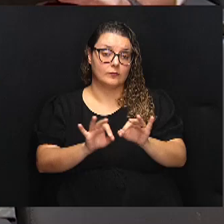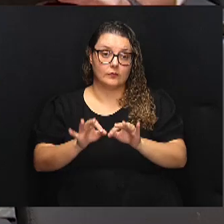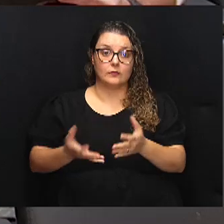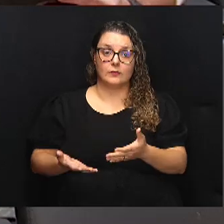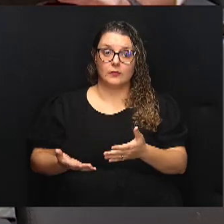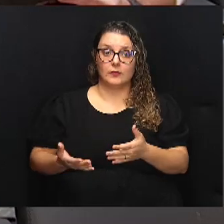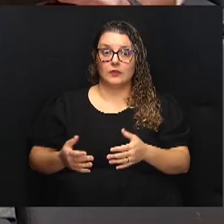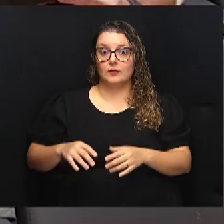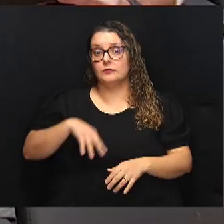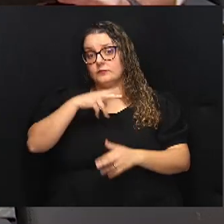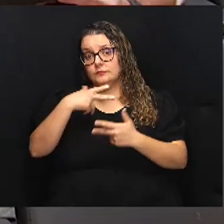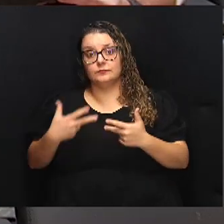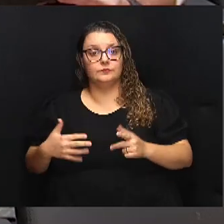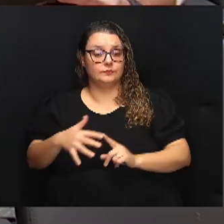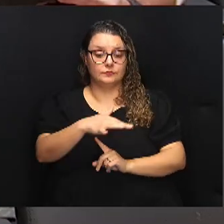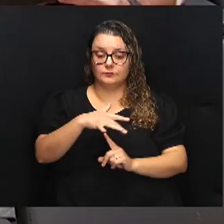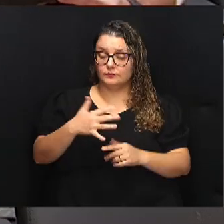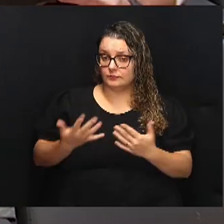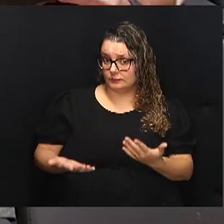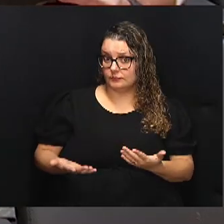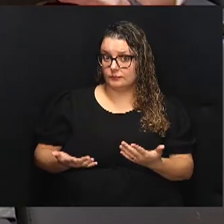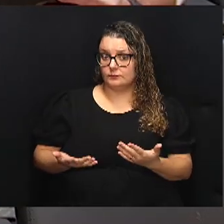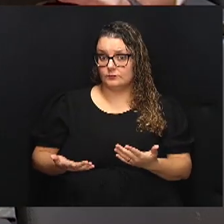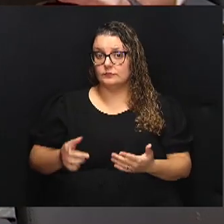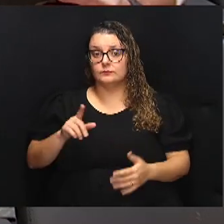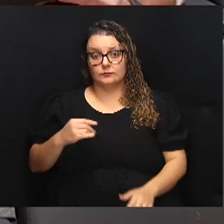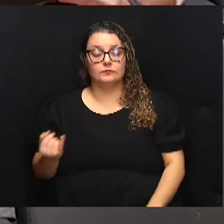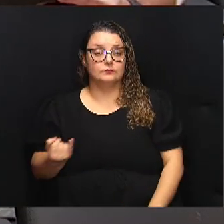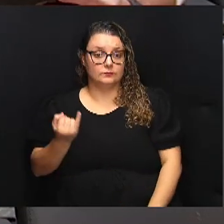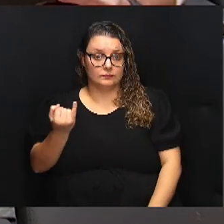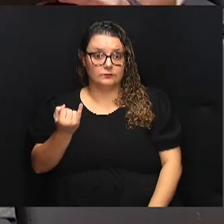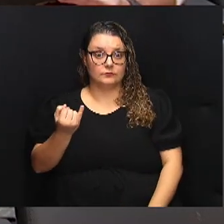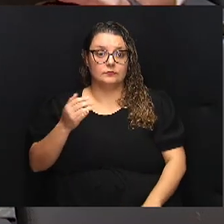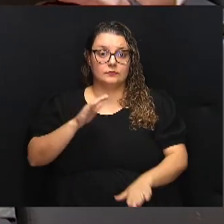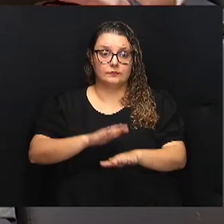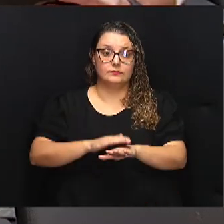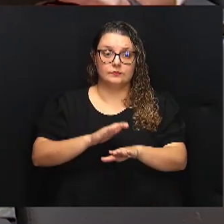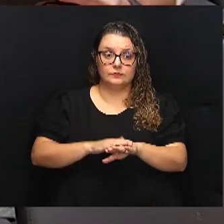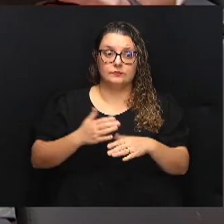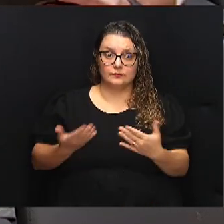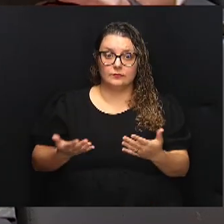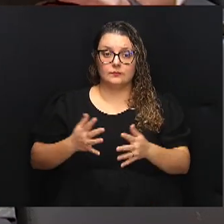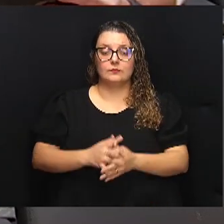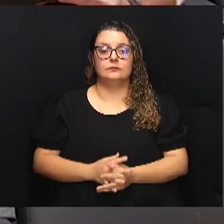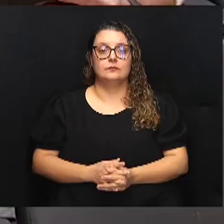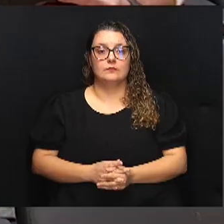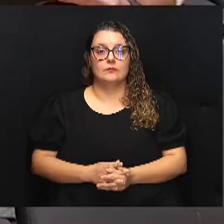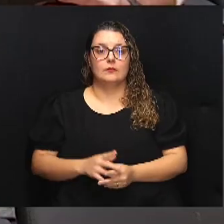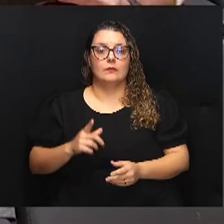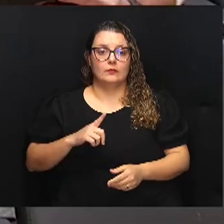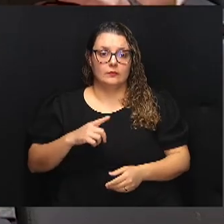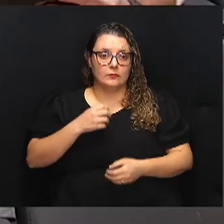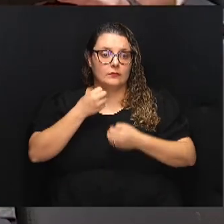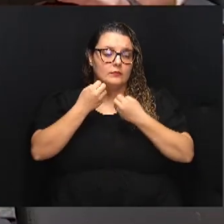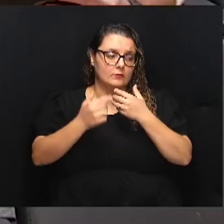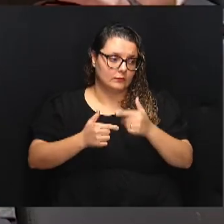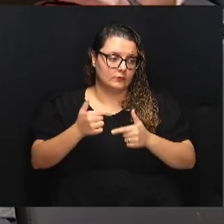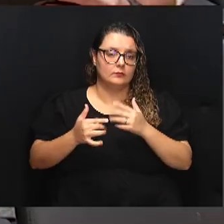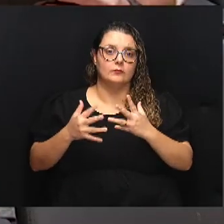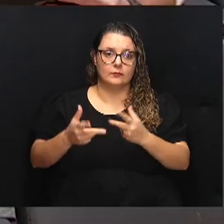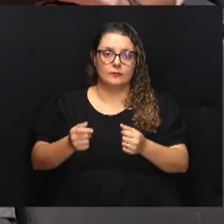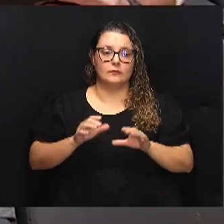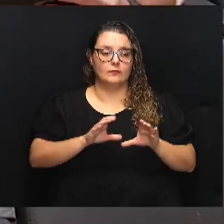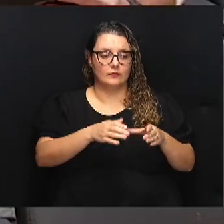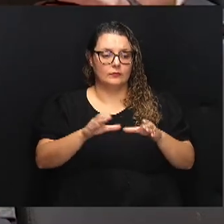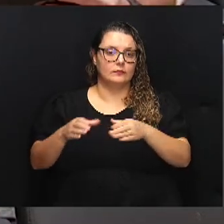causa animal, meio ambiente. Então, é importante essas ações, Então, tem feito um bom trabalho todos, essas